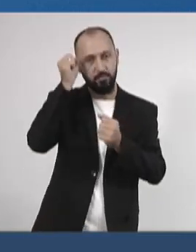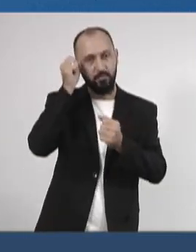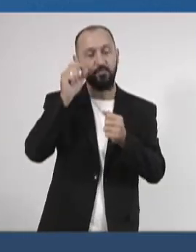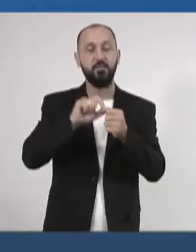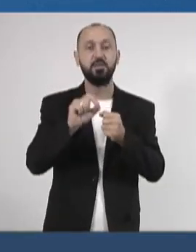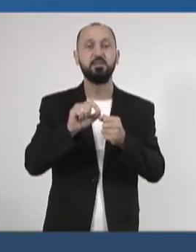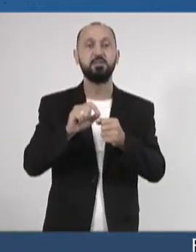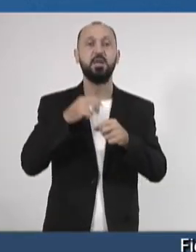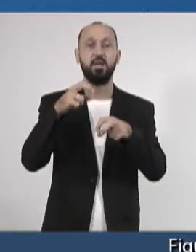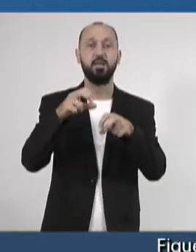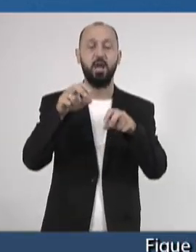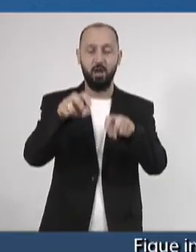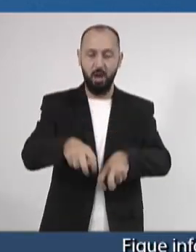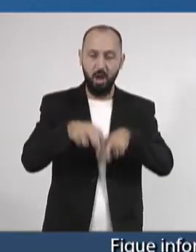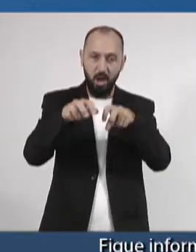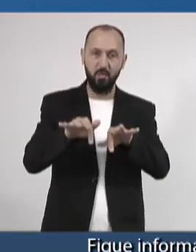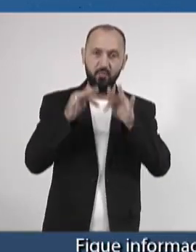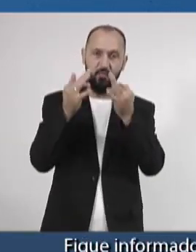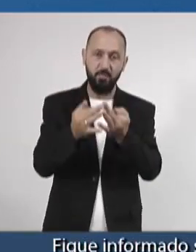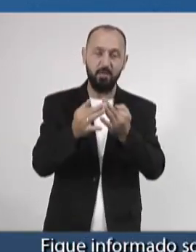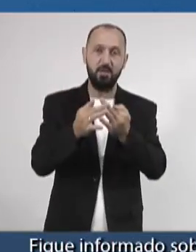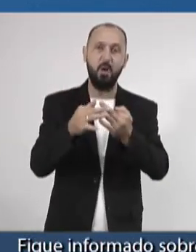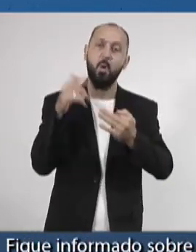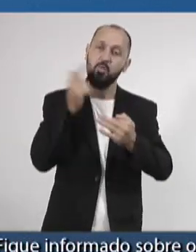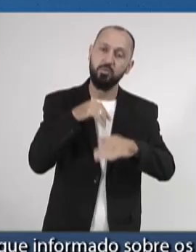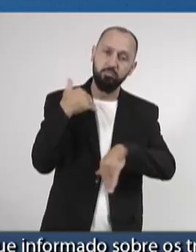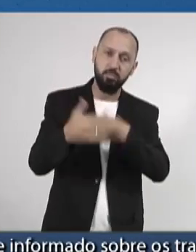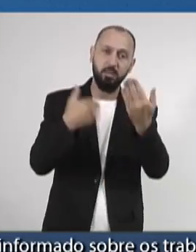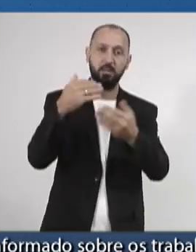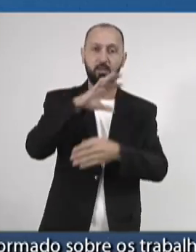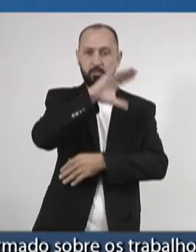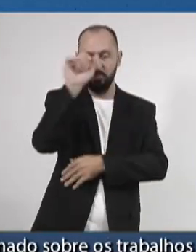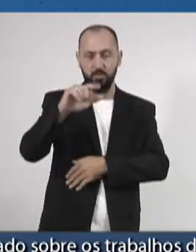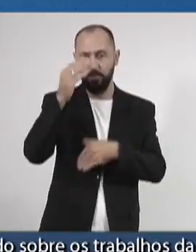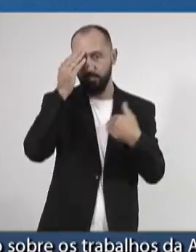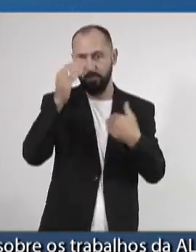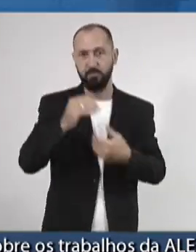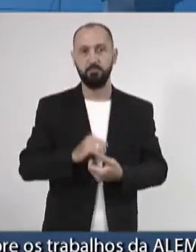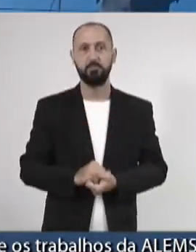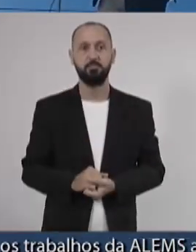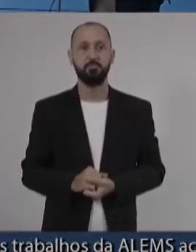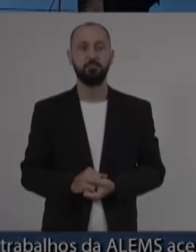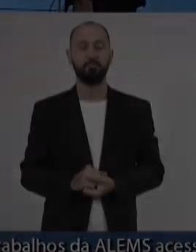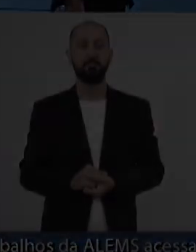a agricultura familiar dê um passo à frente no Mato Grosso do Sul. Obrigado, senhor presidente.